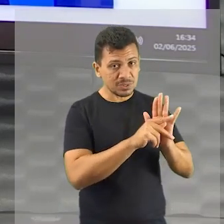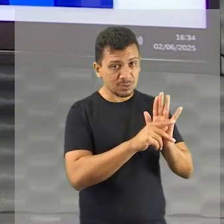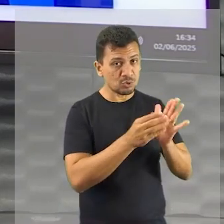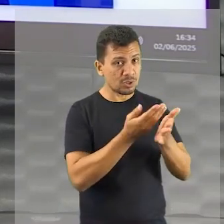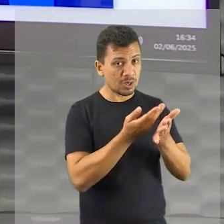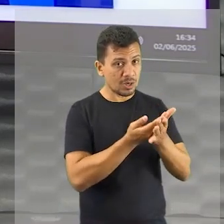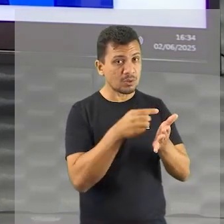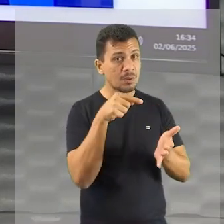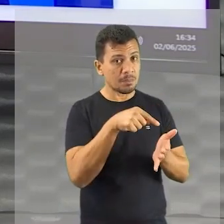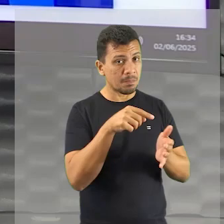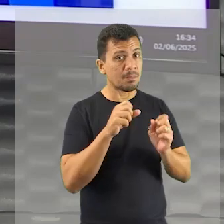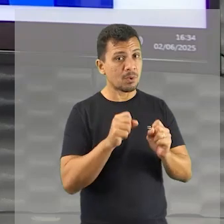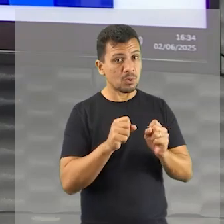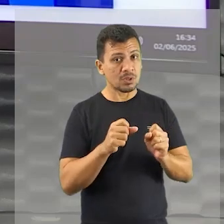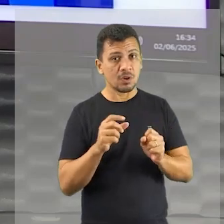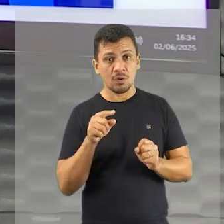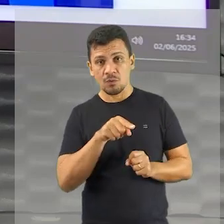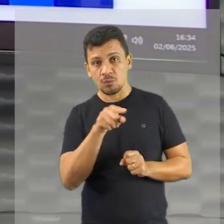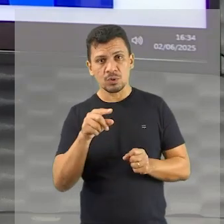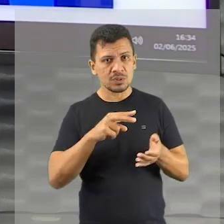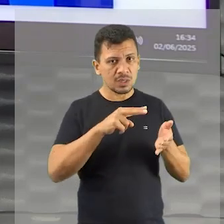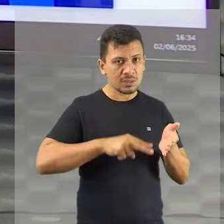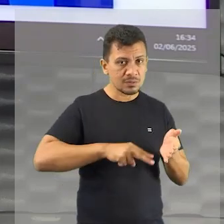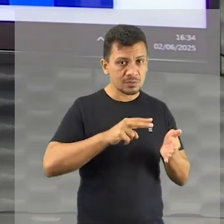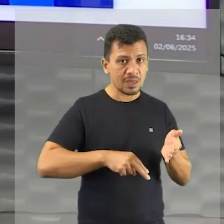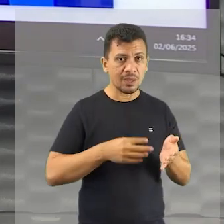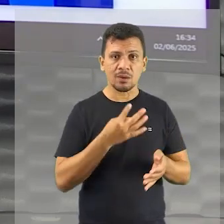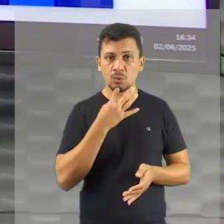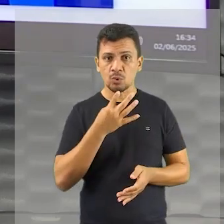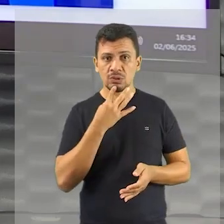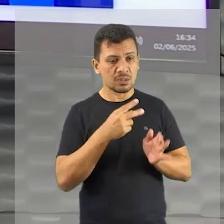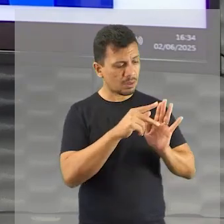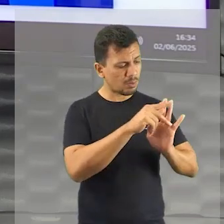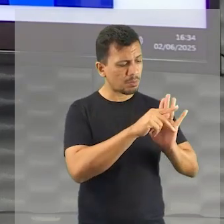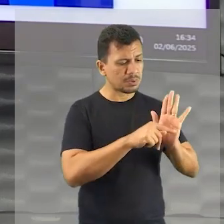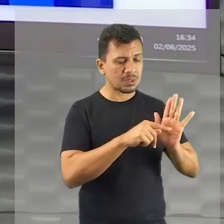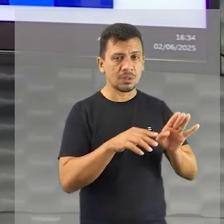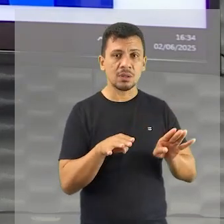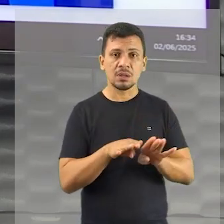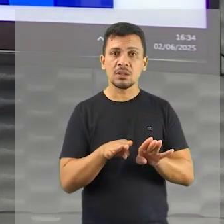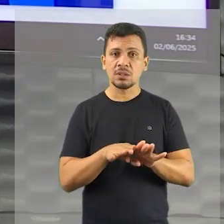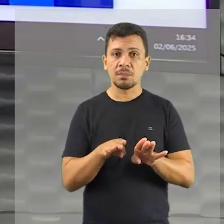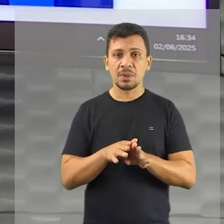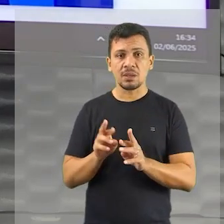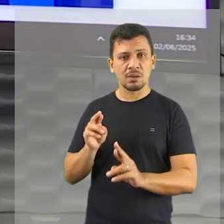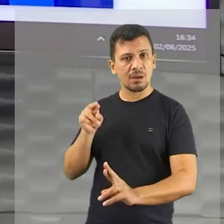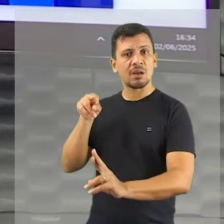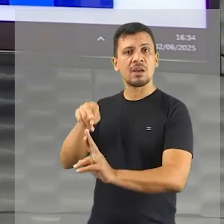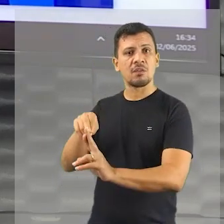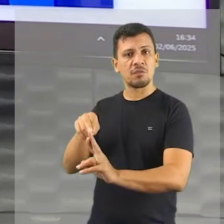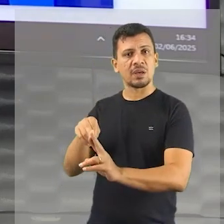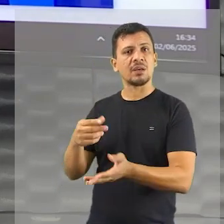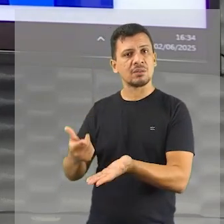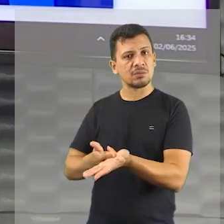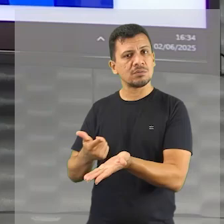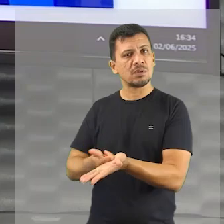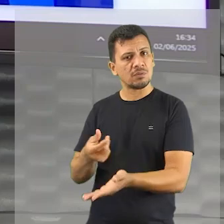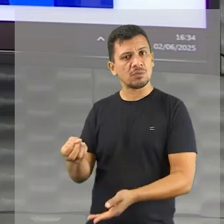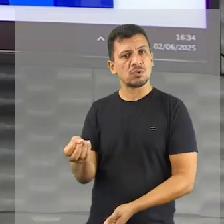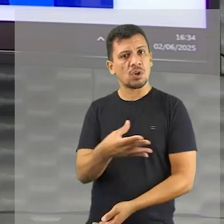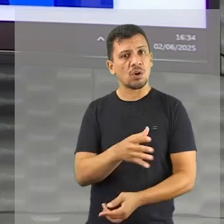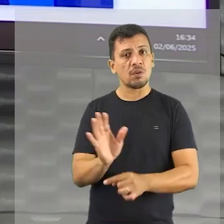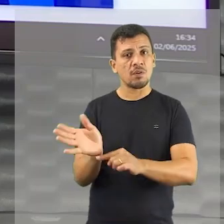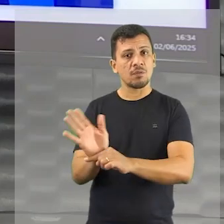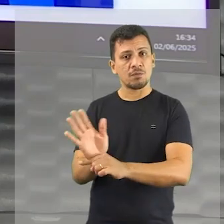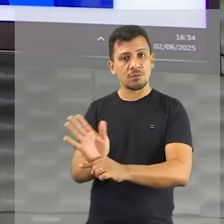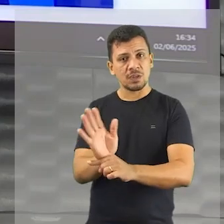plano de aula que é importante vocês lerem, estudarem e também estarem pegando outras referências, outros livros, né?